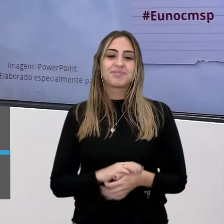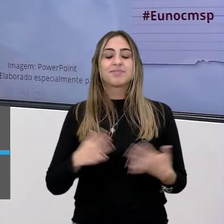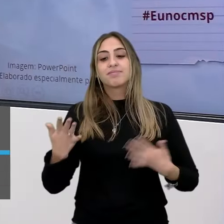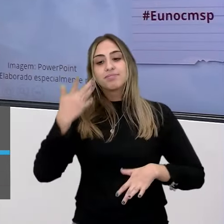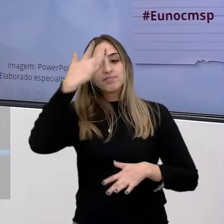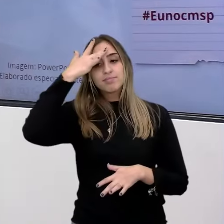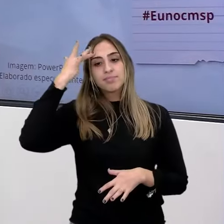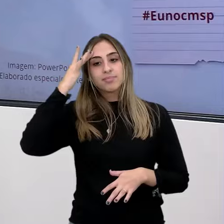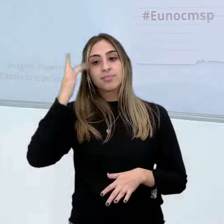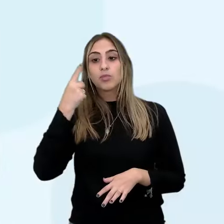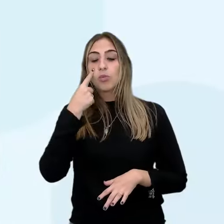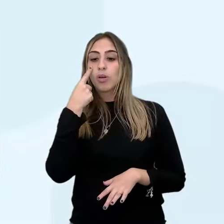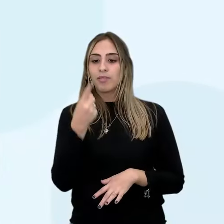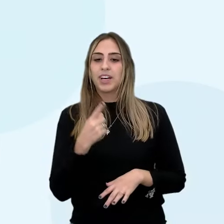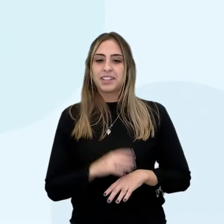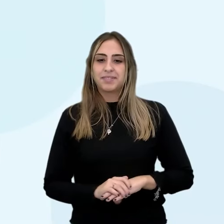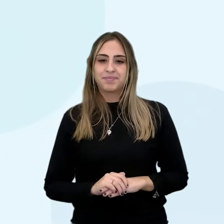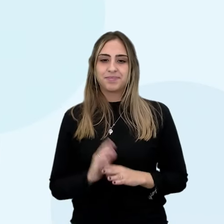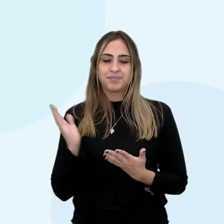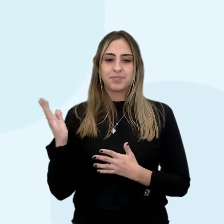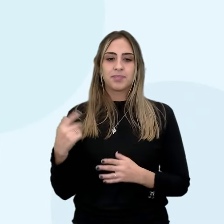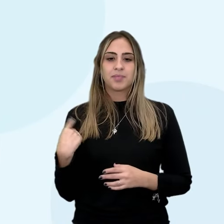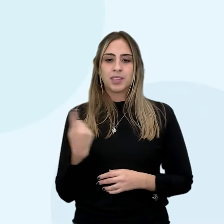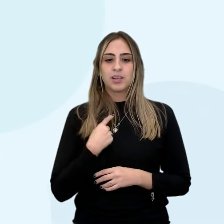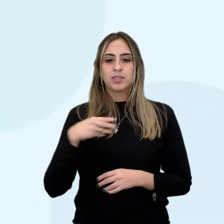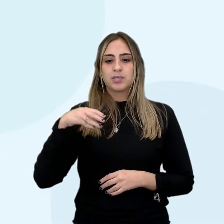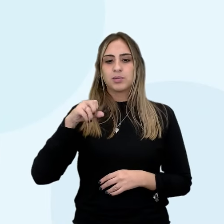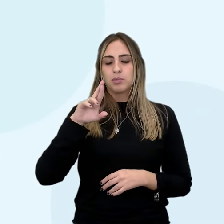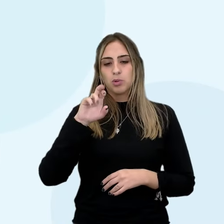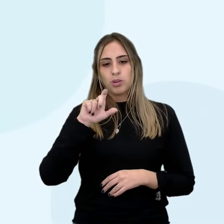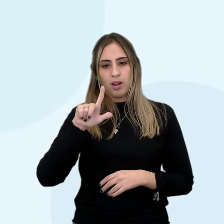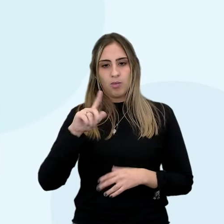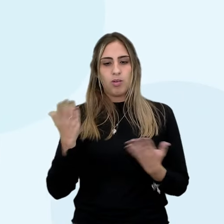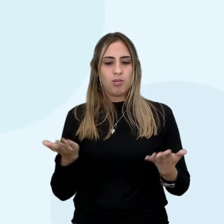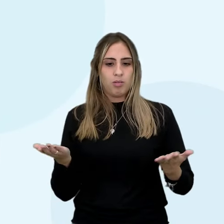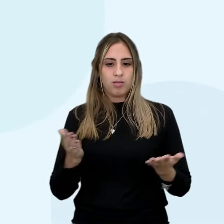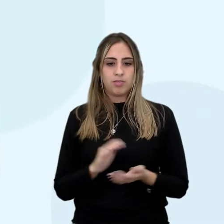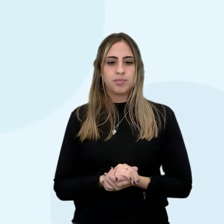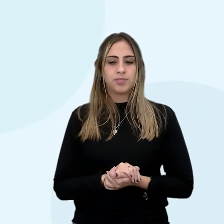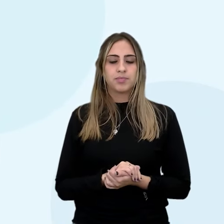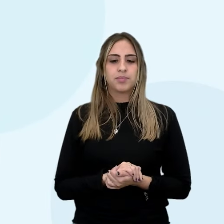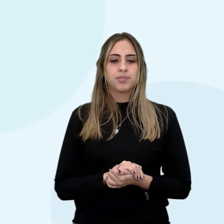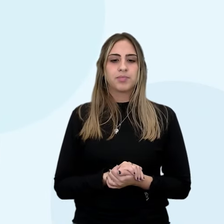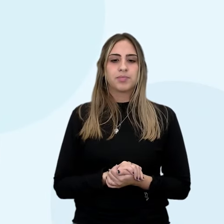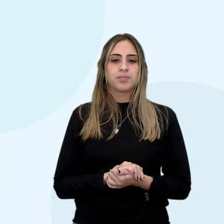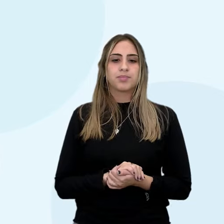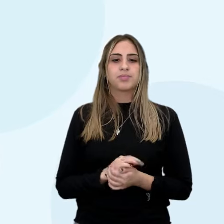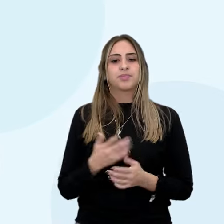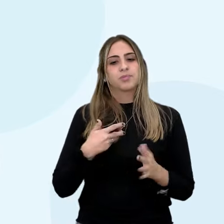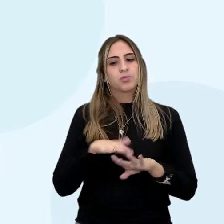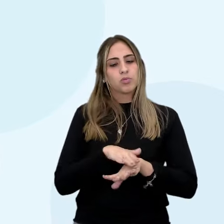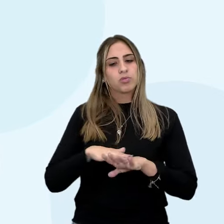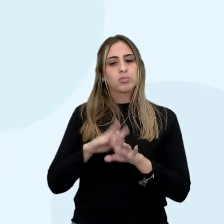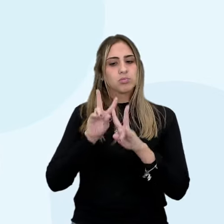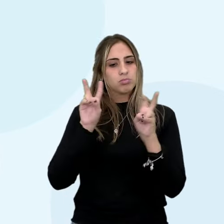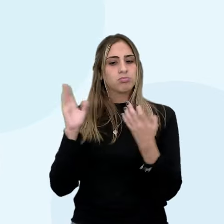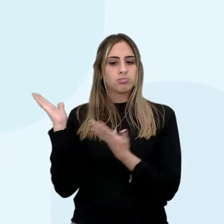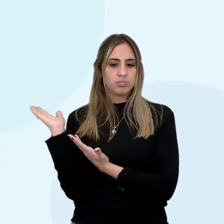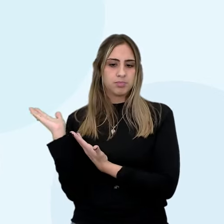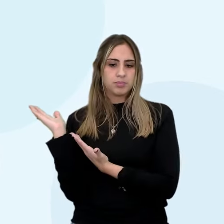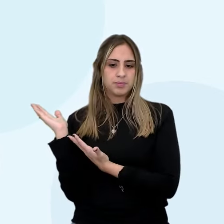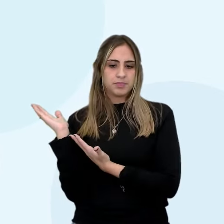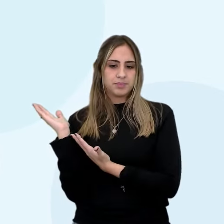urgente Olha só vamos para o nosso mural Então hoje nós conversamos sobre a sinestesia presente aí nas obras de kandinsky